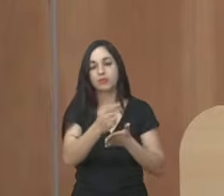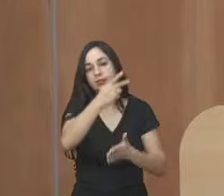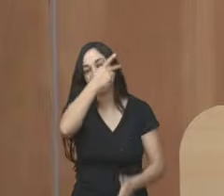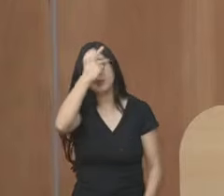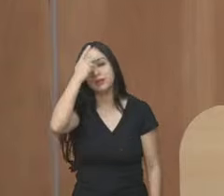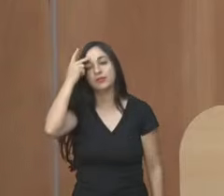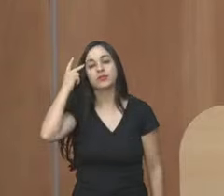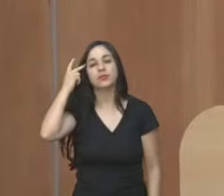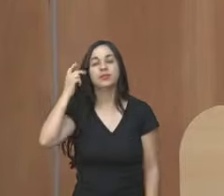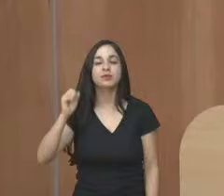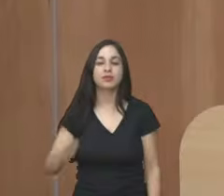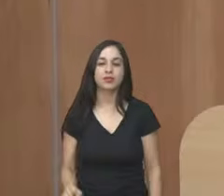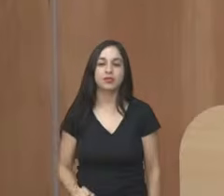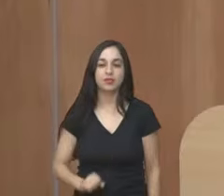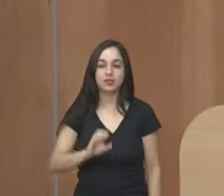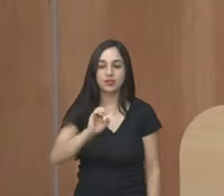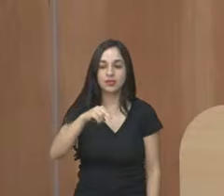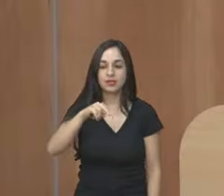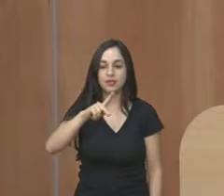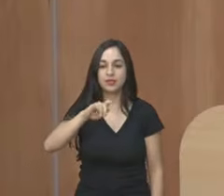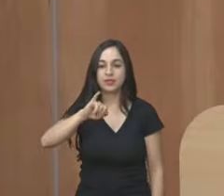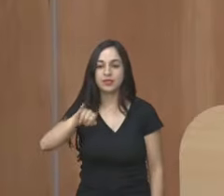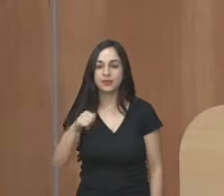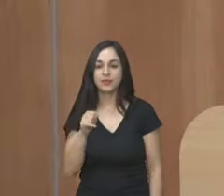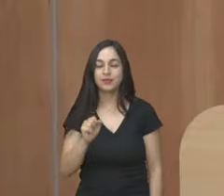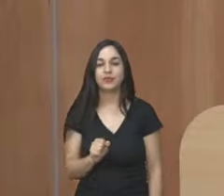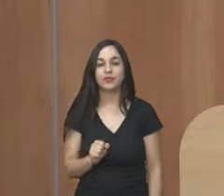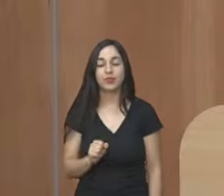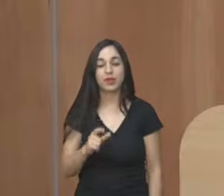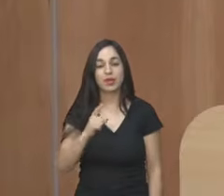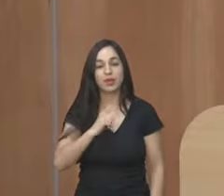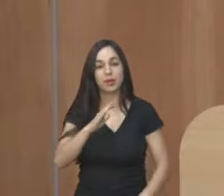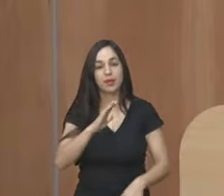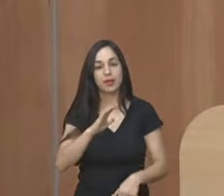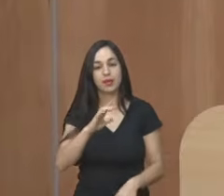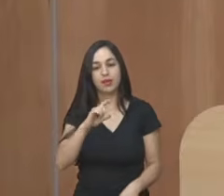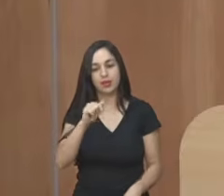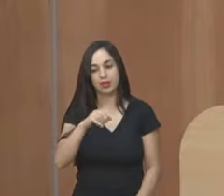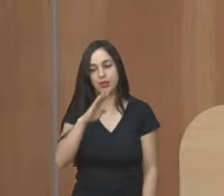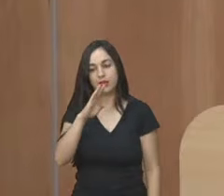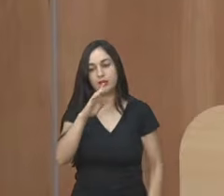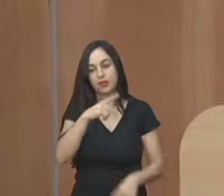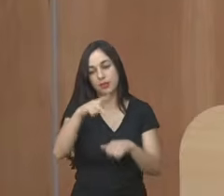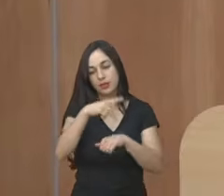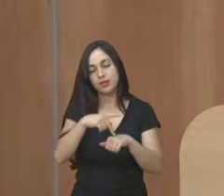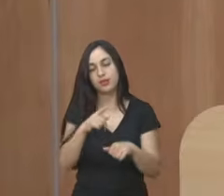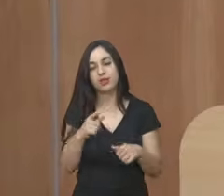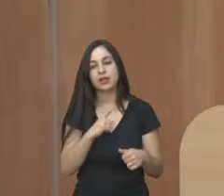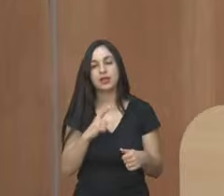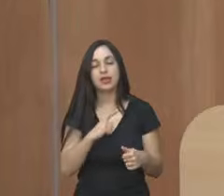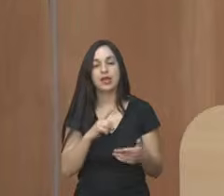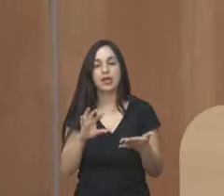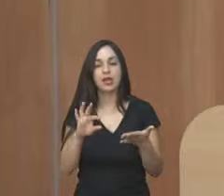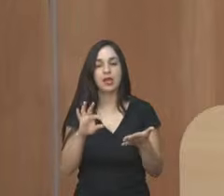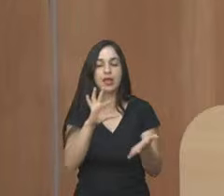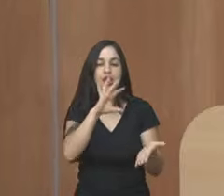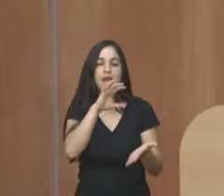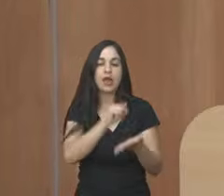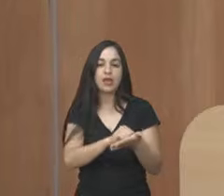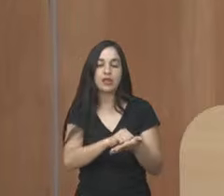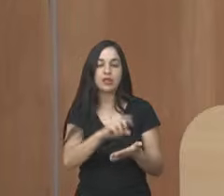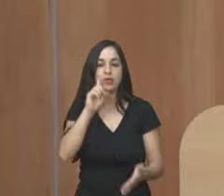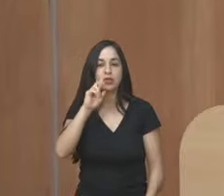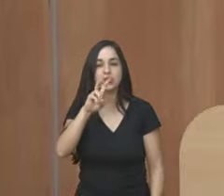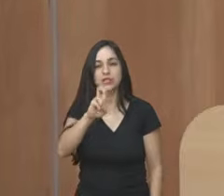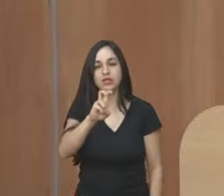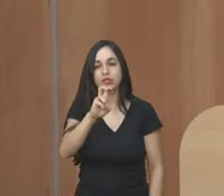associação está presente em mais de 70 países e tem como cadastral em 5/1/2000, no